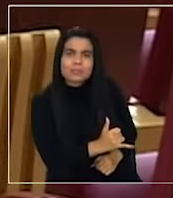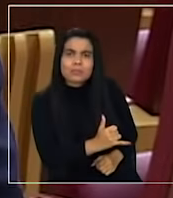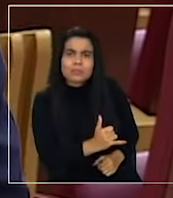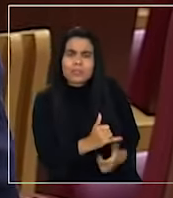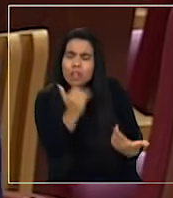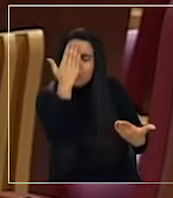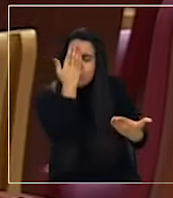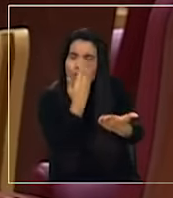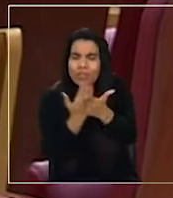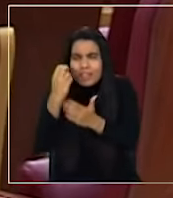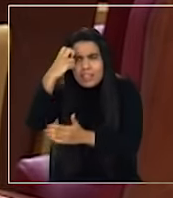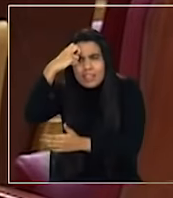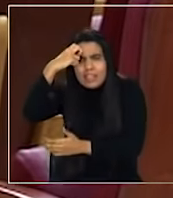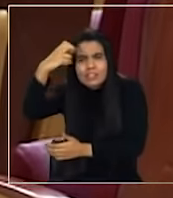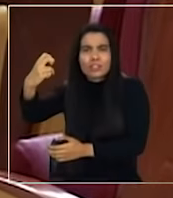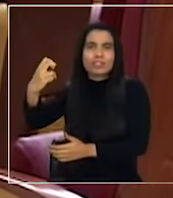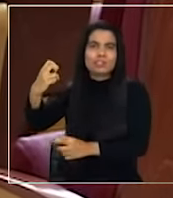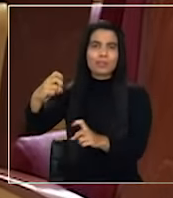capacidade dele.